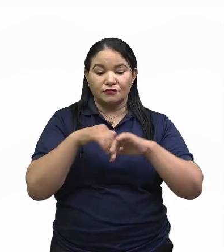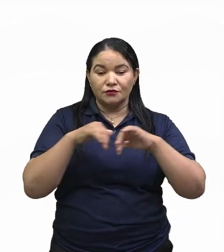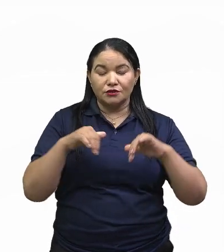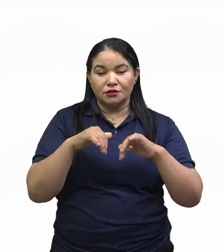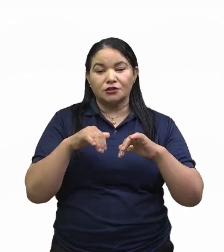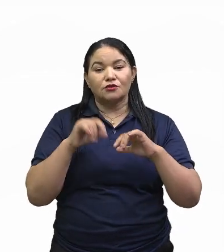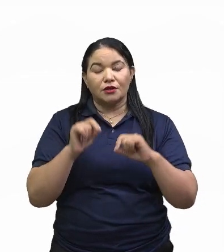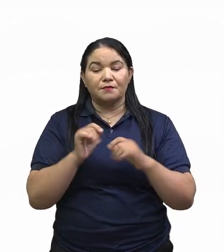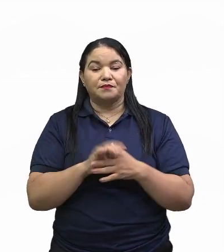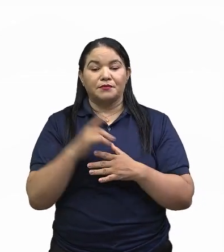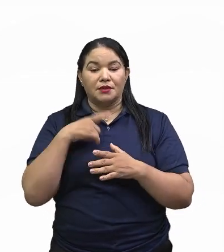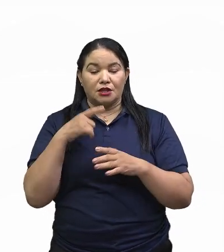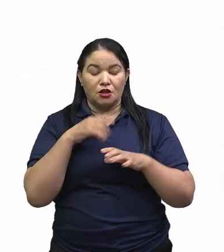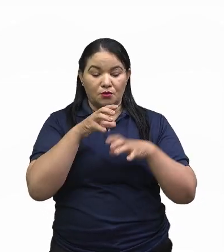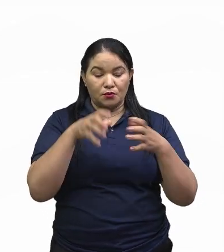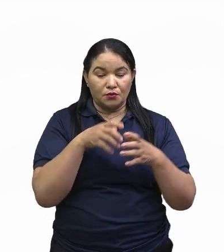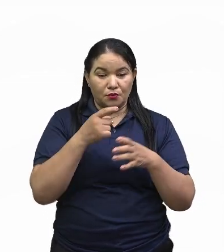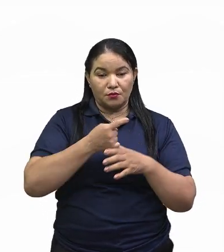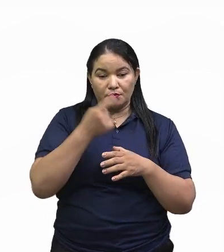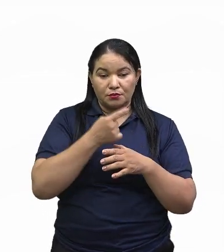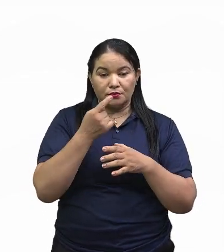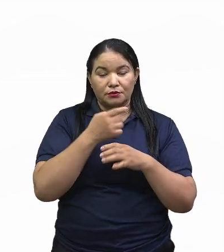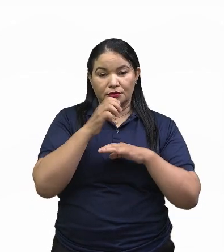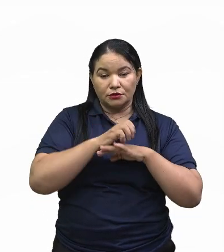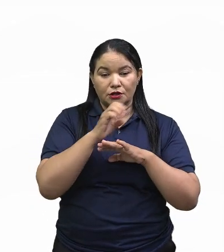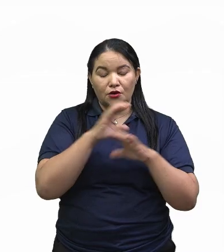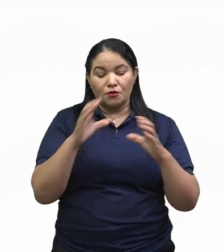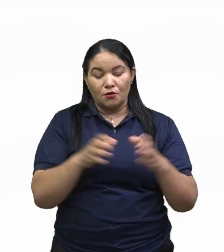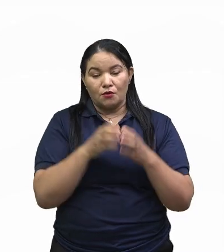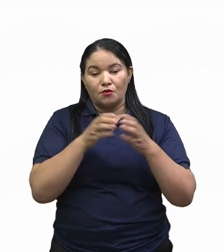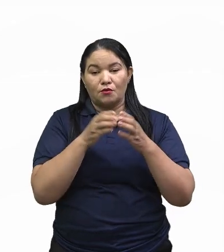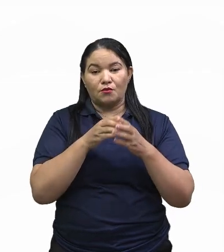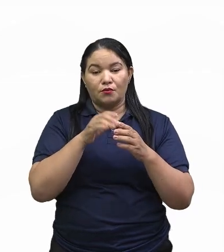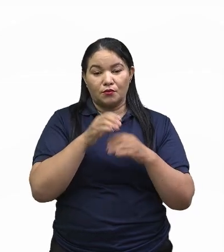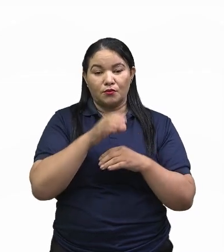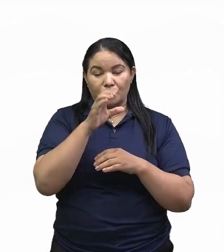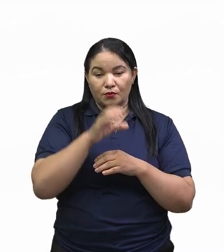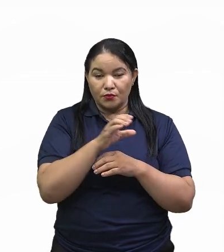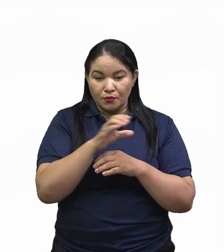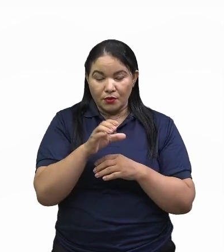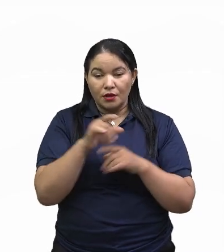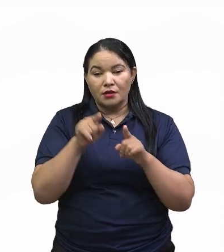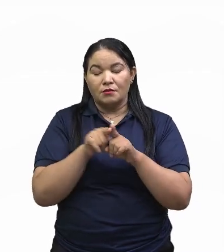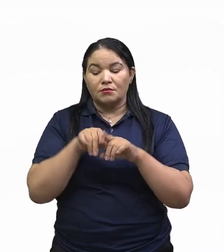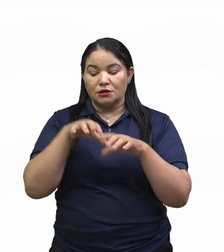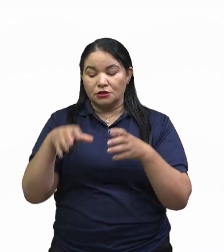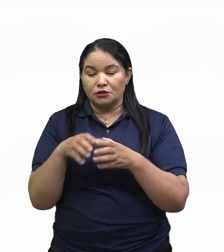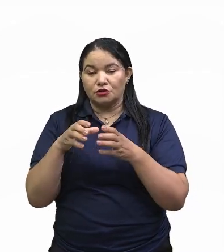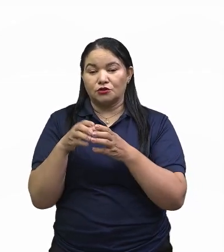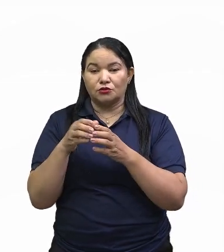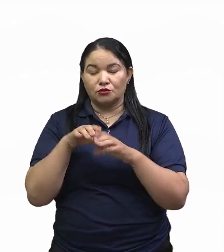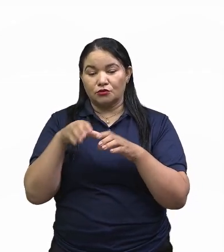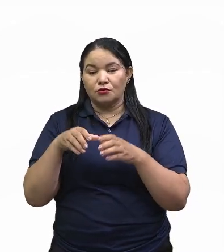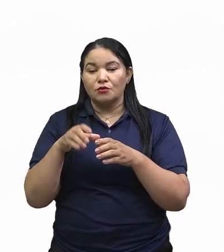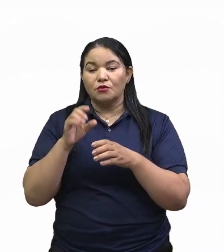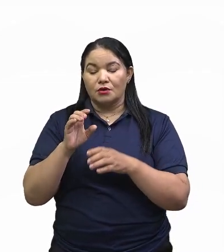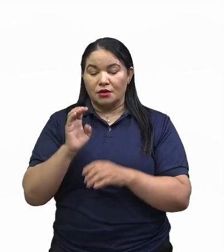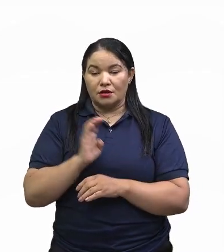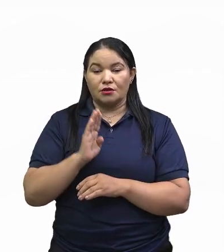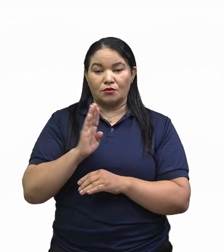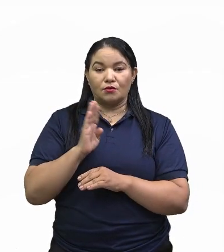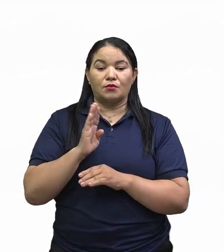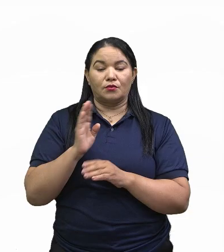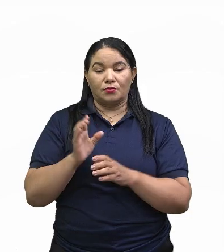estamentos. Havia o primeiro estado, composto pelo clero, havia o segundo estado, composto pela nobreza, e o terceiro